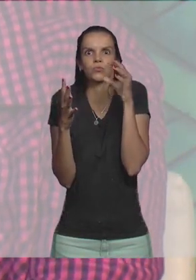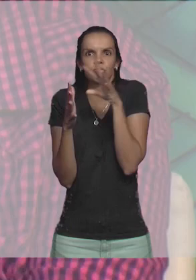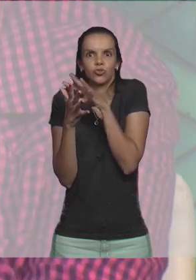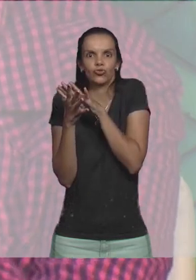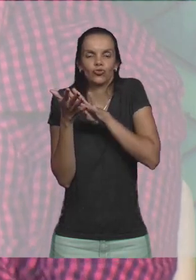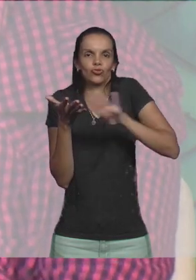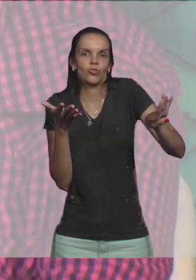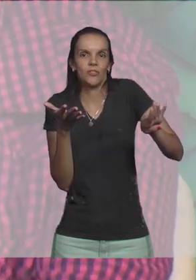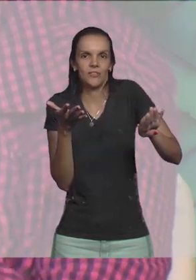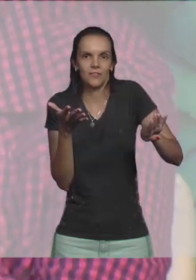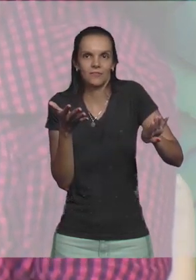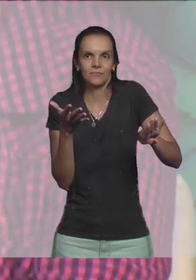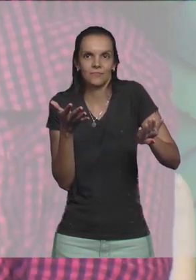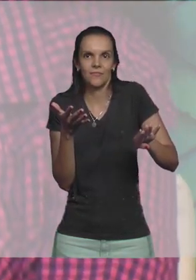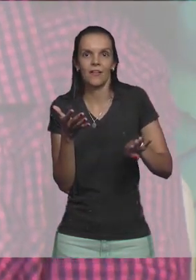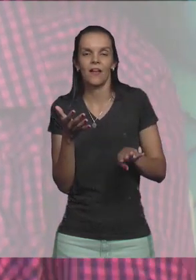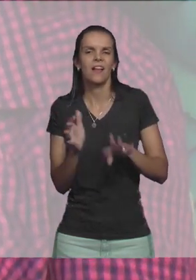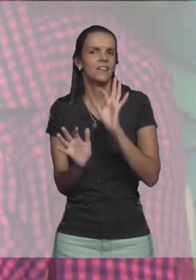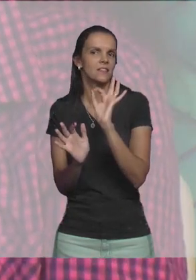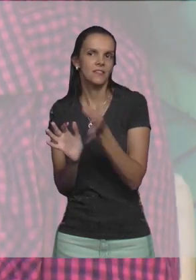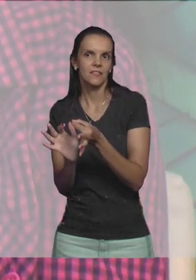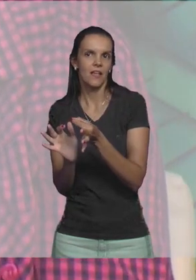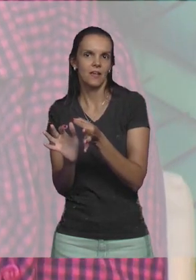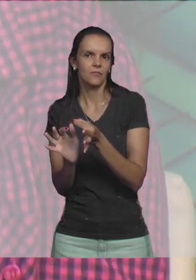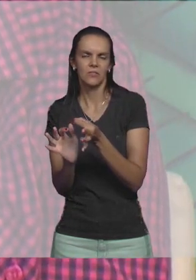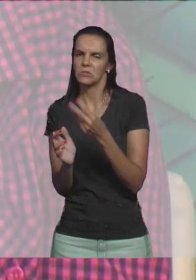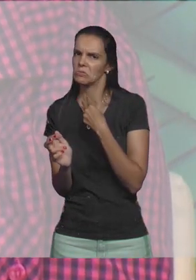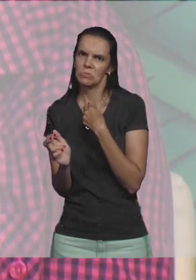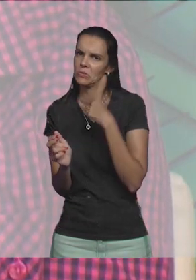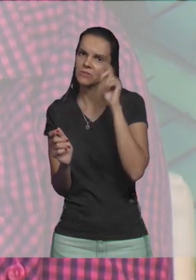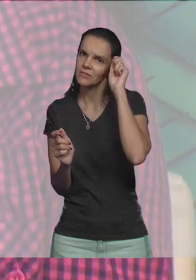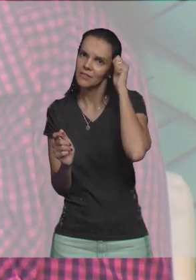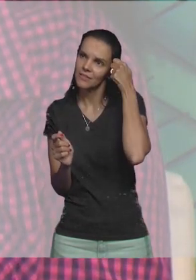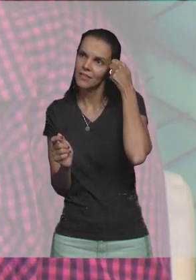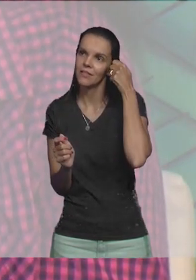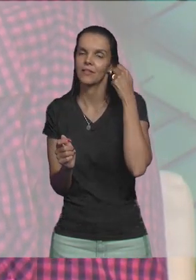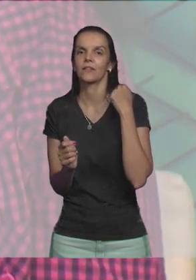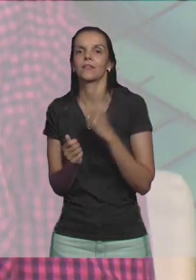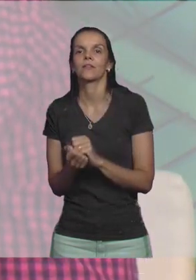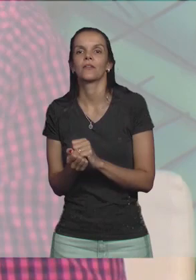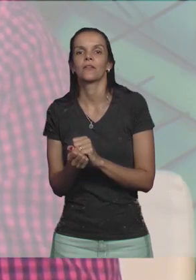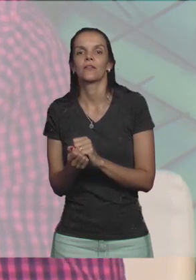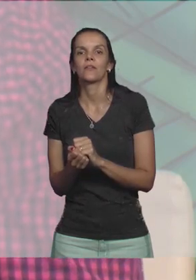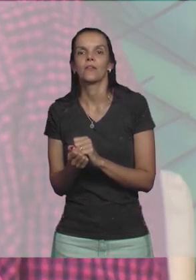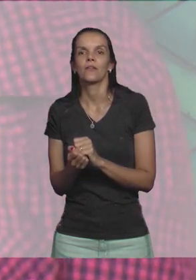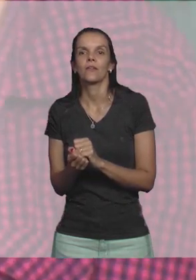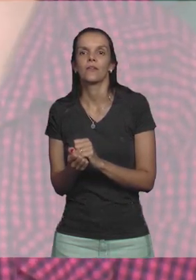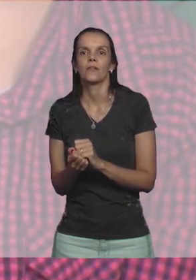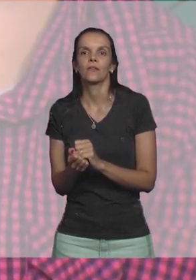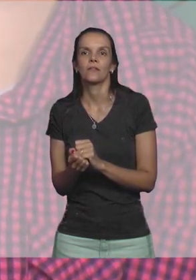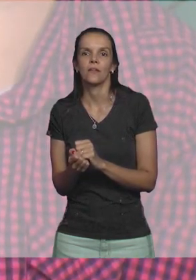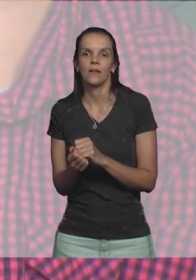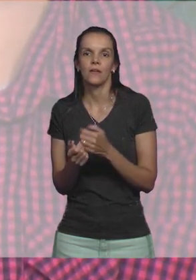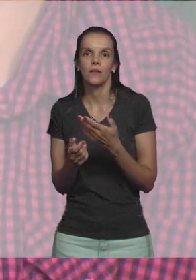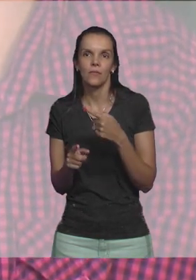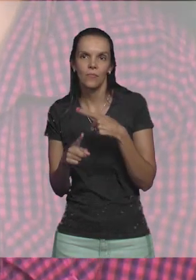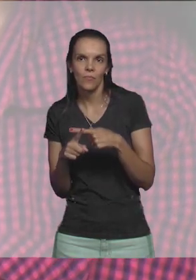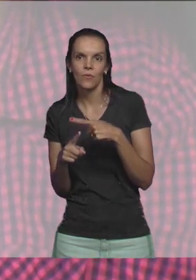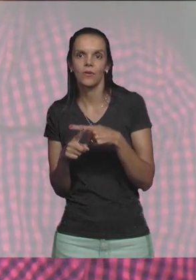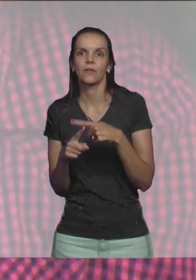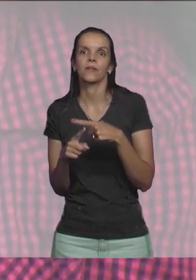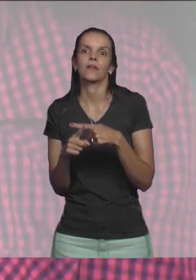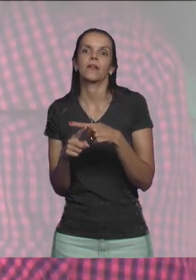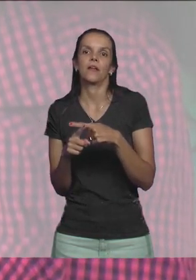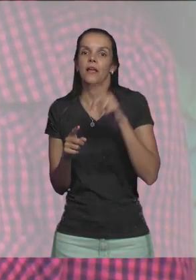deles. Porque é aquela pessoa que deu certo, e se ela deu certo, ela não pode ser negra. Ou tu é no máximo... Não, mas tu não é negro.